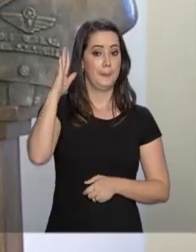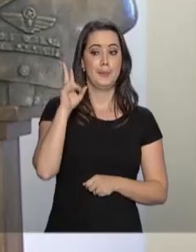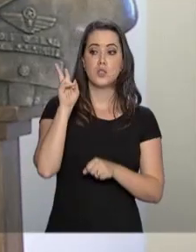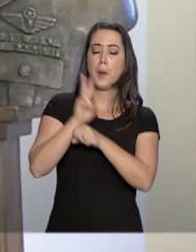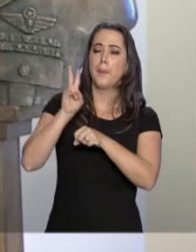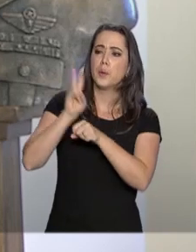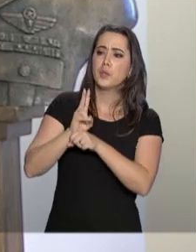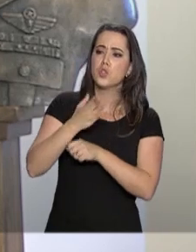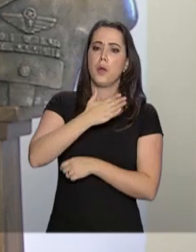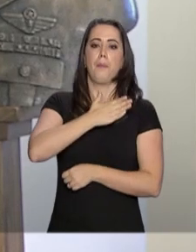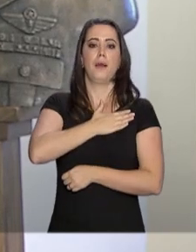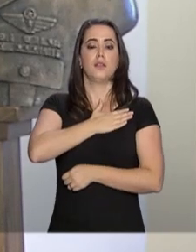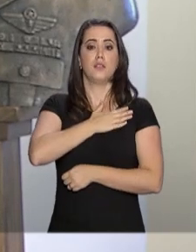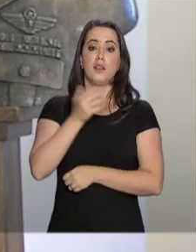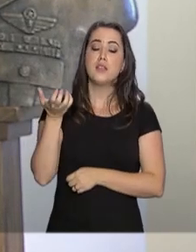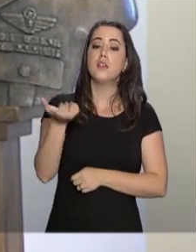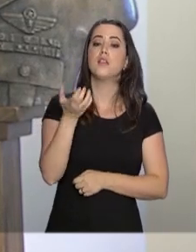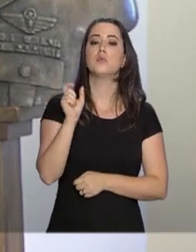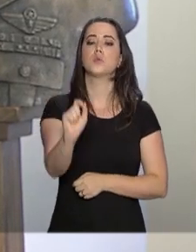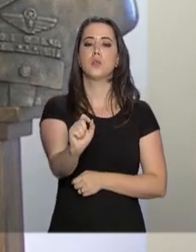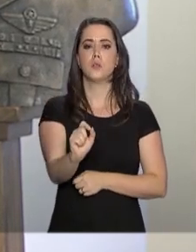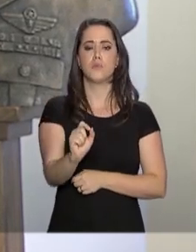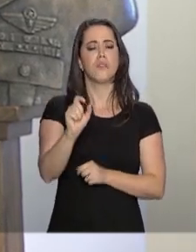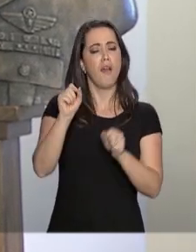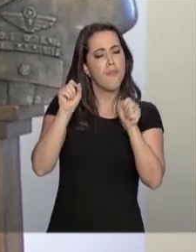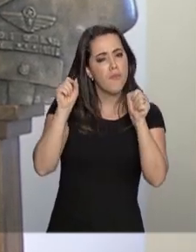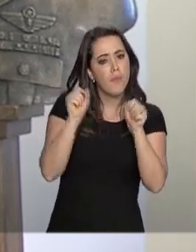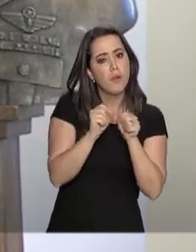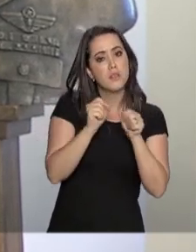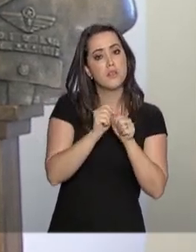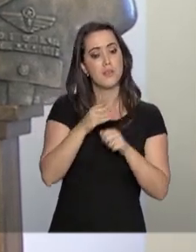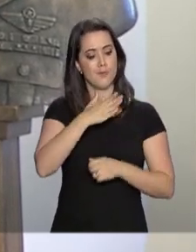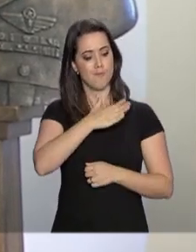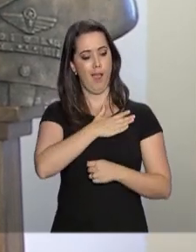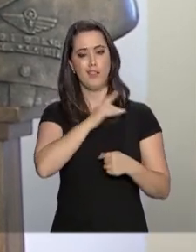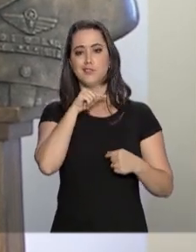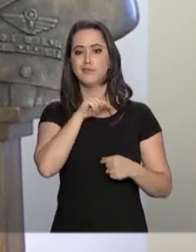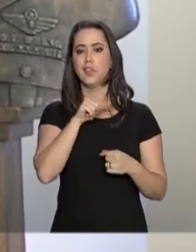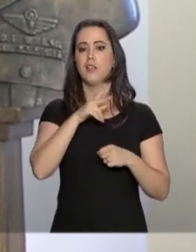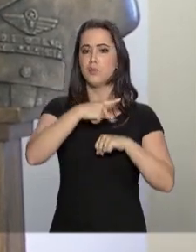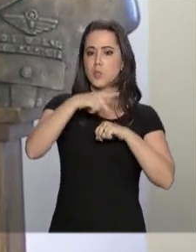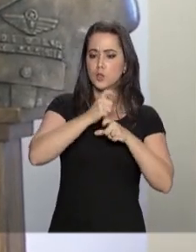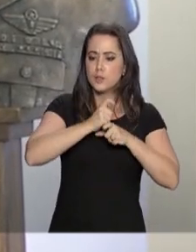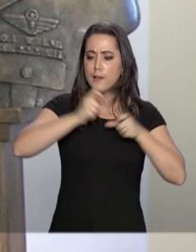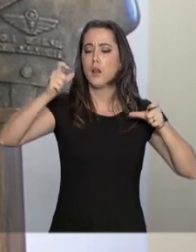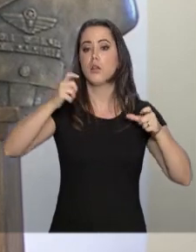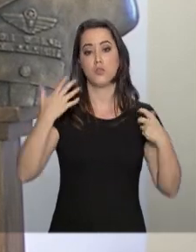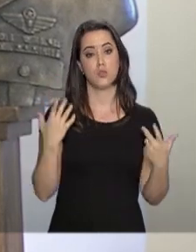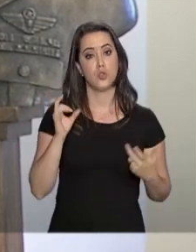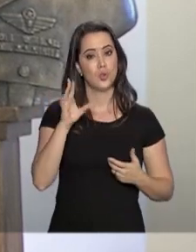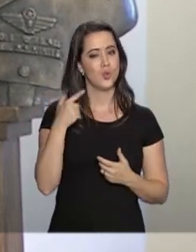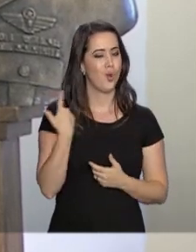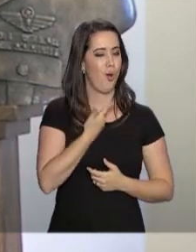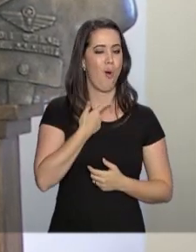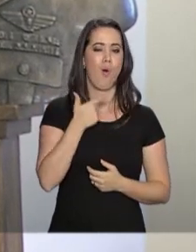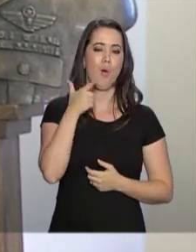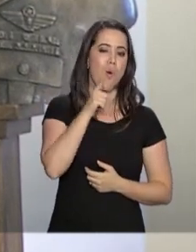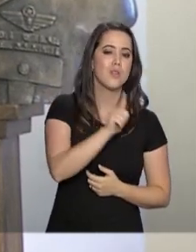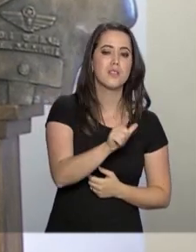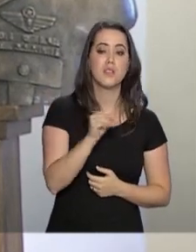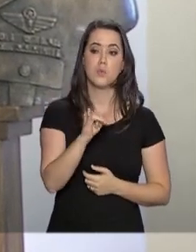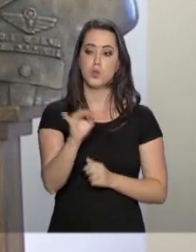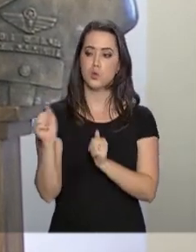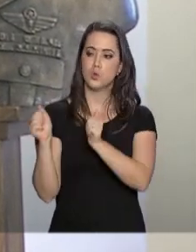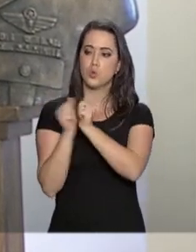defender a pátria, o que nós queremos é fazer essa pátria grande. E só a faremos se tivermos ao